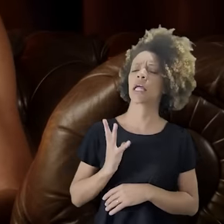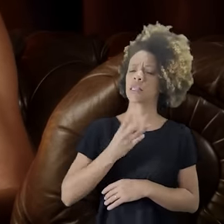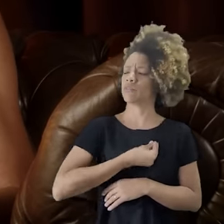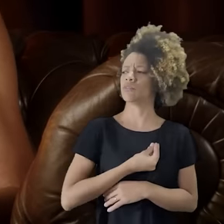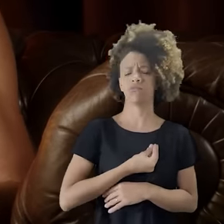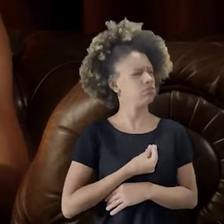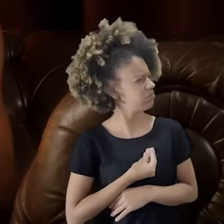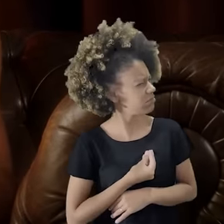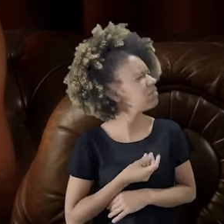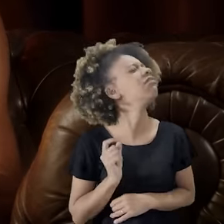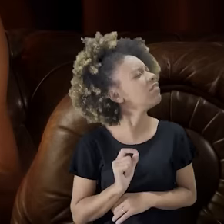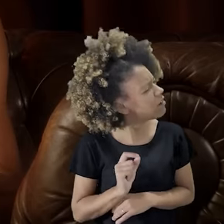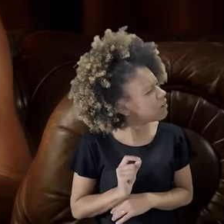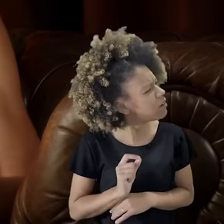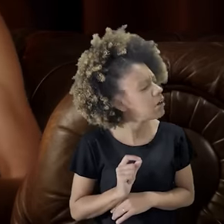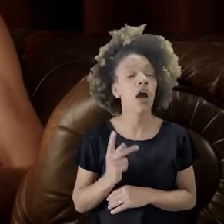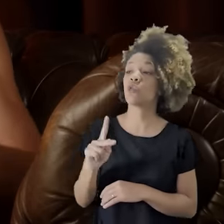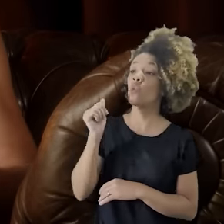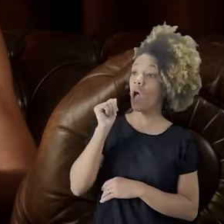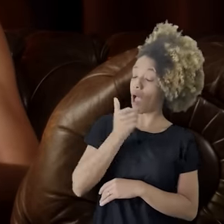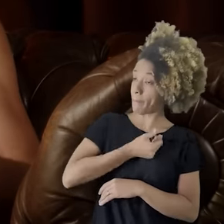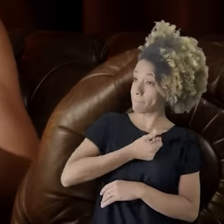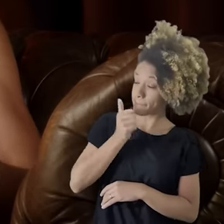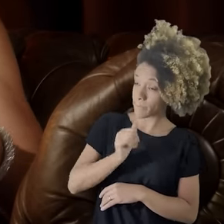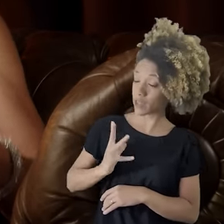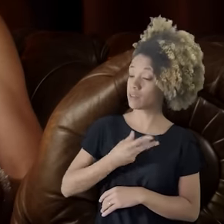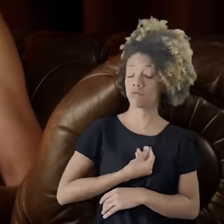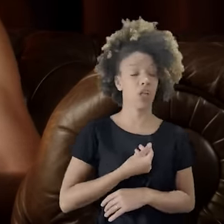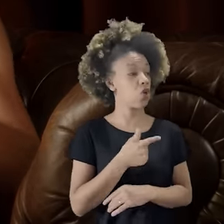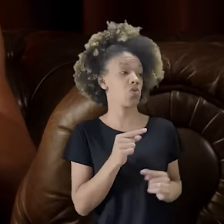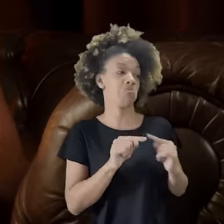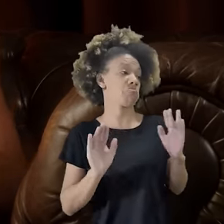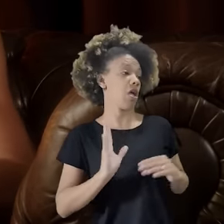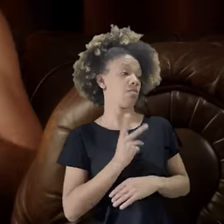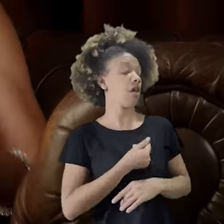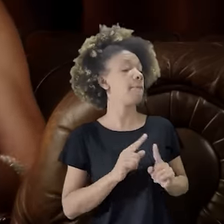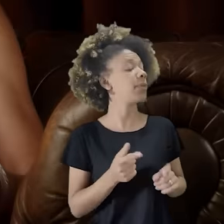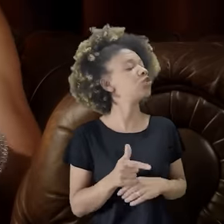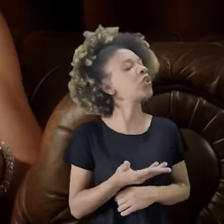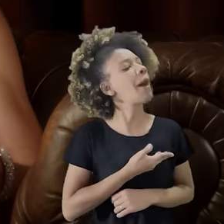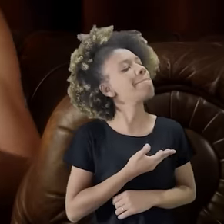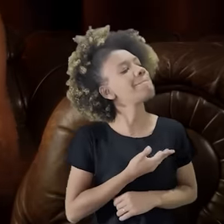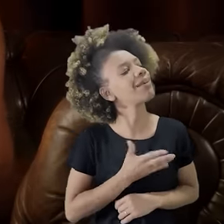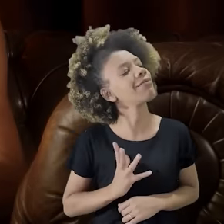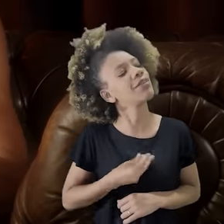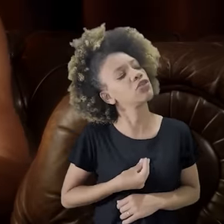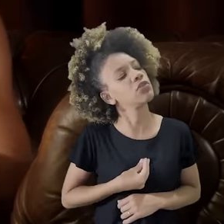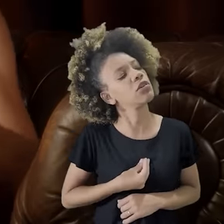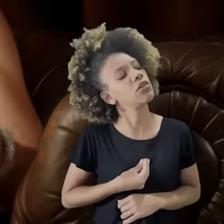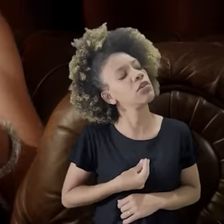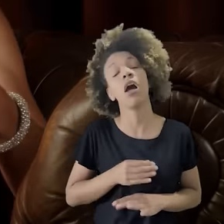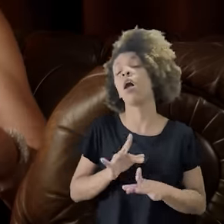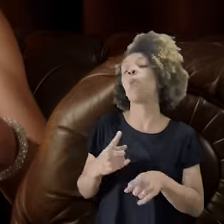travesti aí eu falei como é que é ele falou assim aquela sua cabecinha eu falei olha eu não tenho nada contra travesti mas eu não tenho amiga travesti